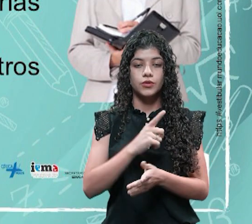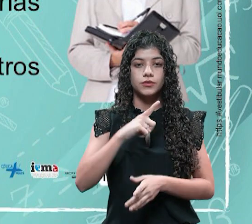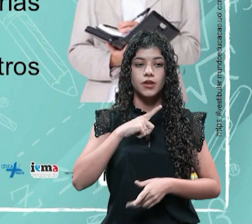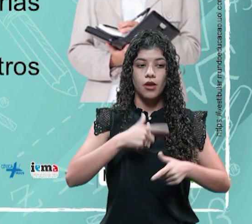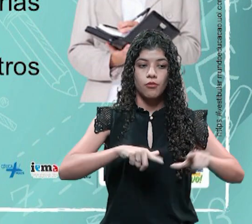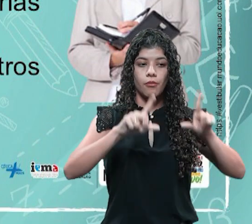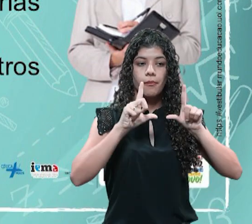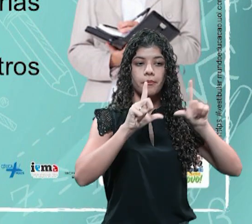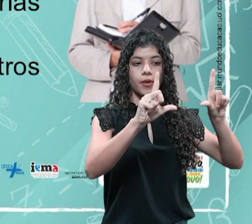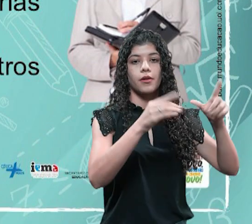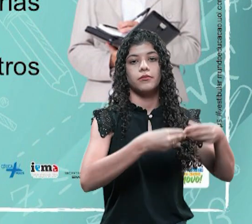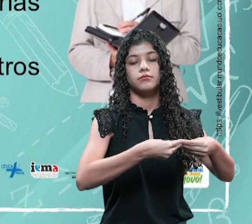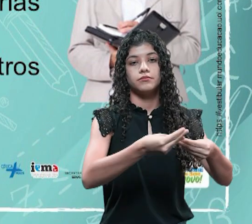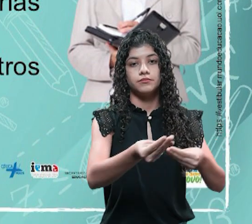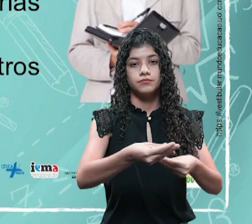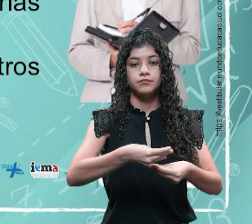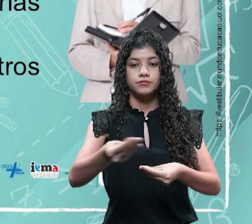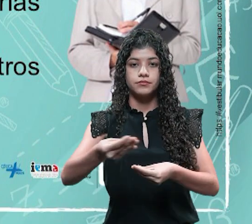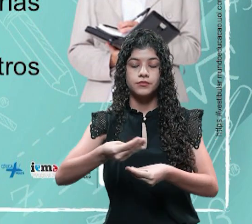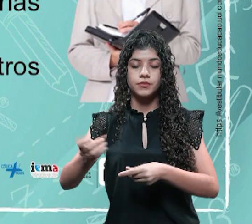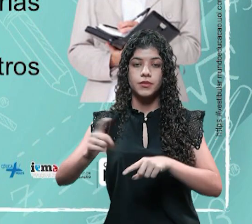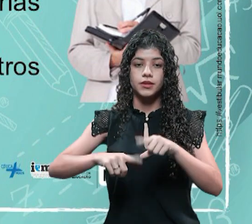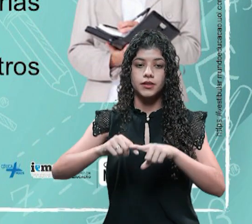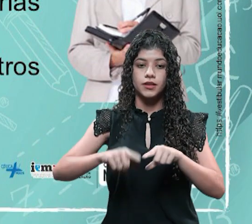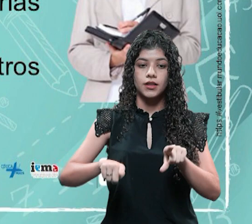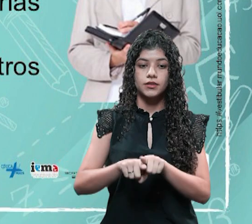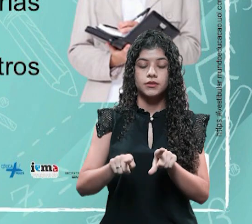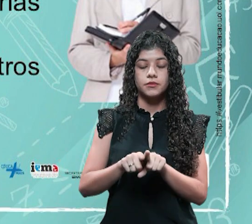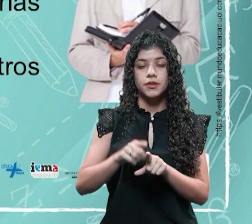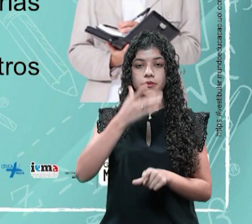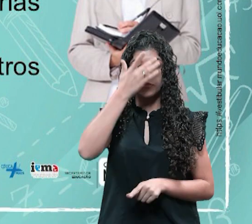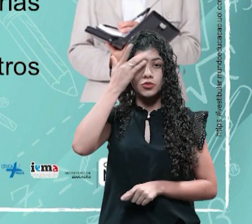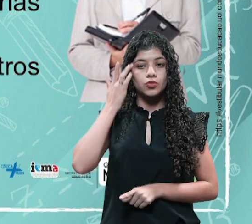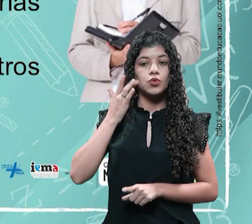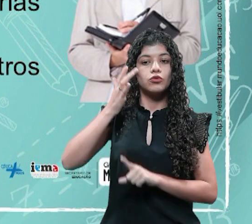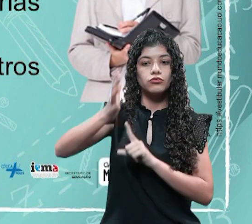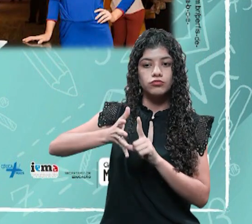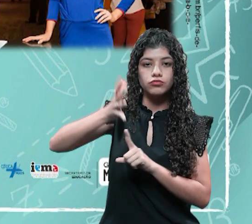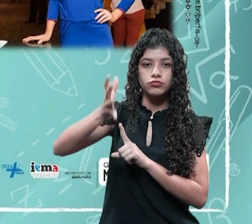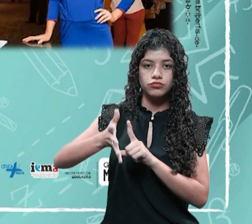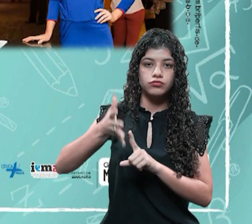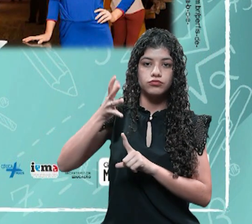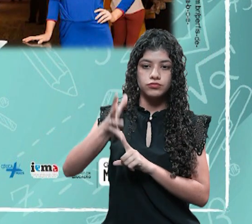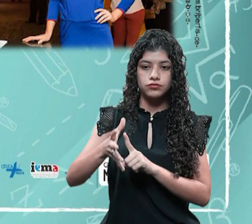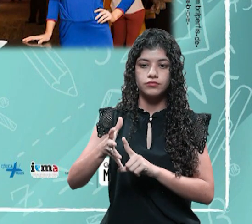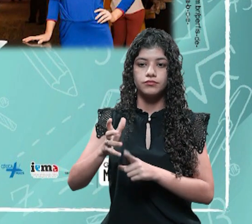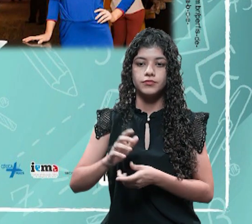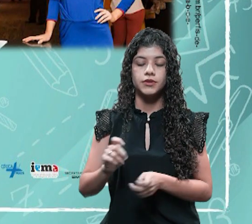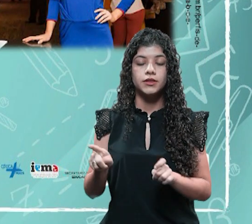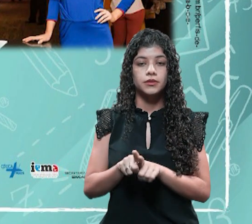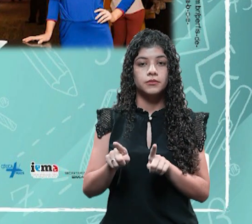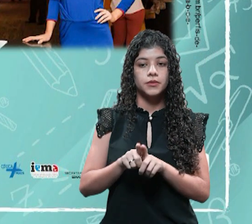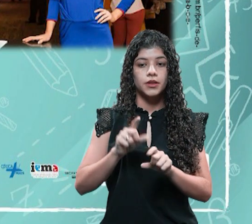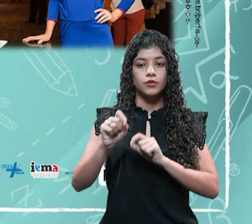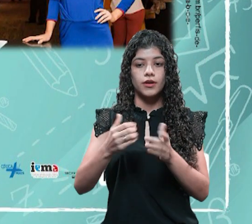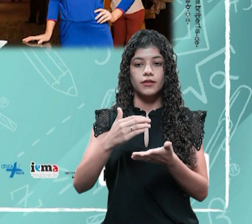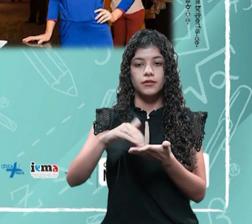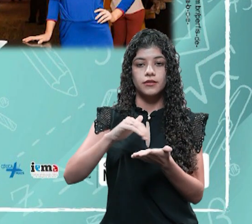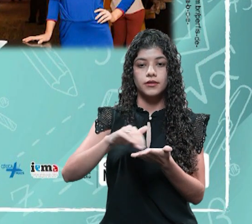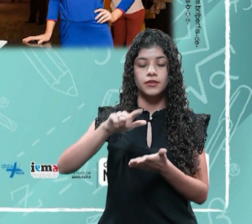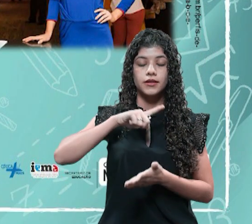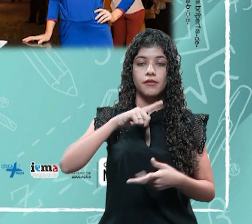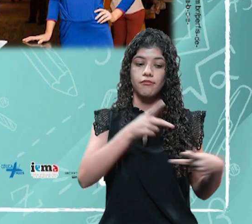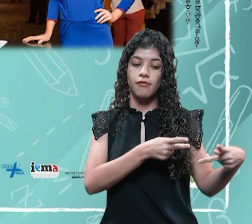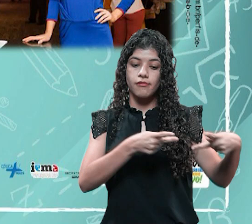entregar certificados, providenciar materiais para os palestrantes. E, além da secretaria, a gente também